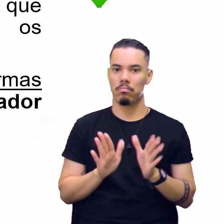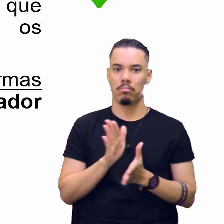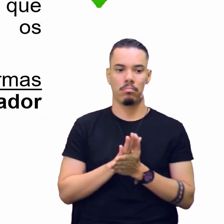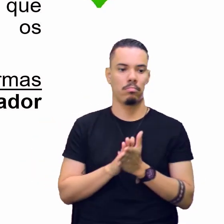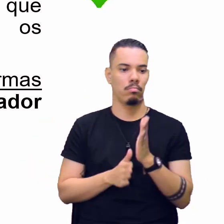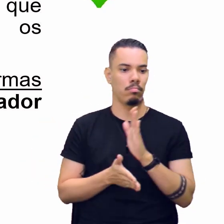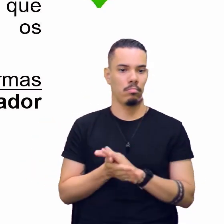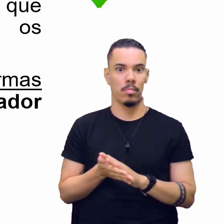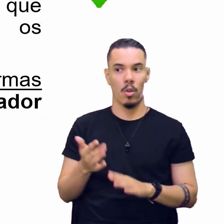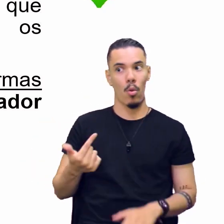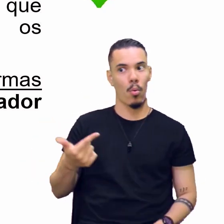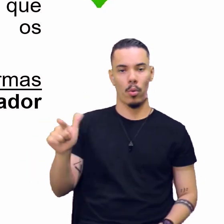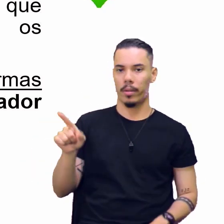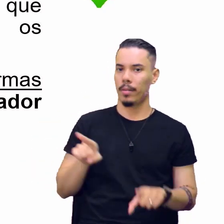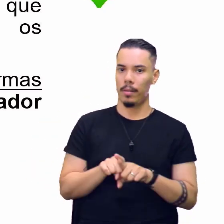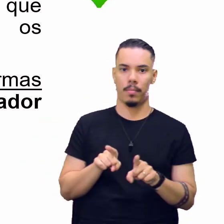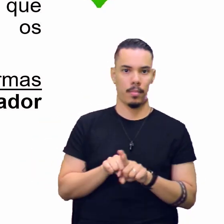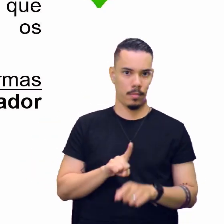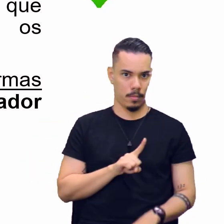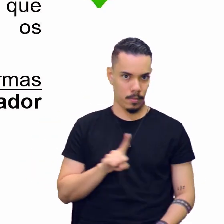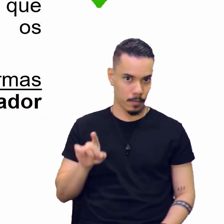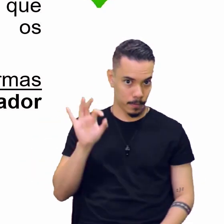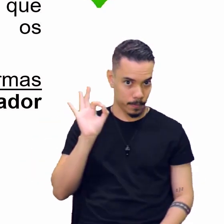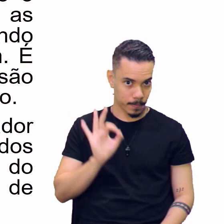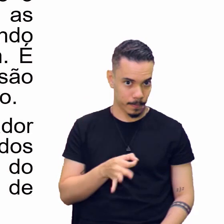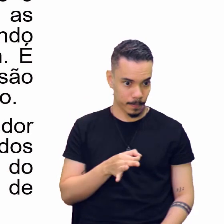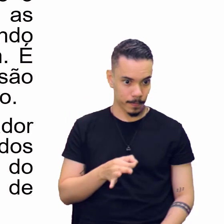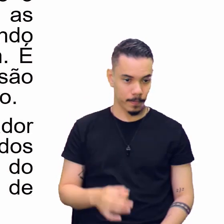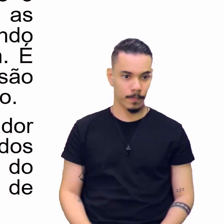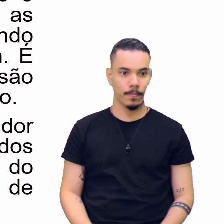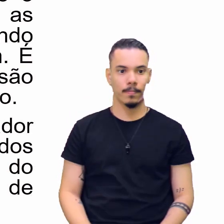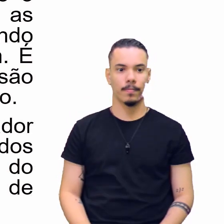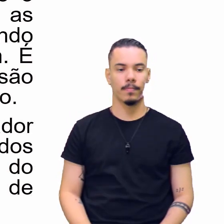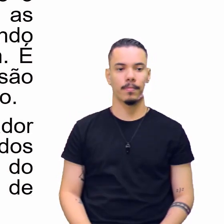outro adversário, tá certo?